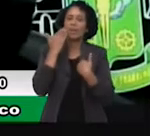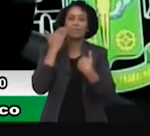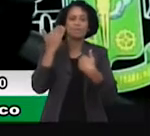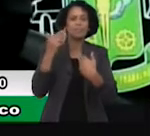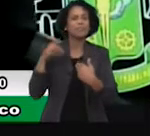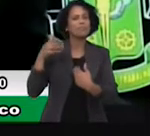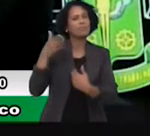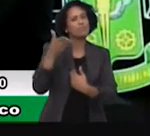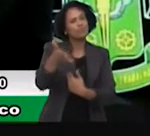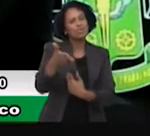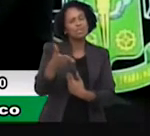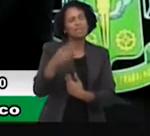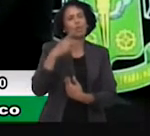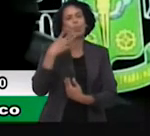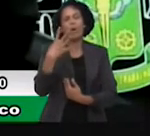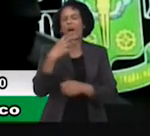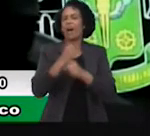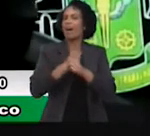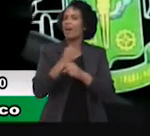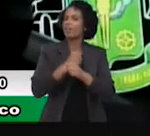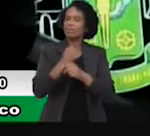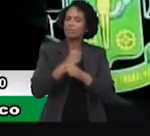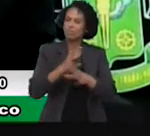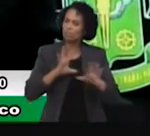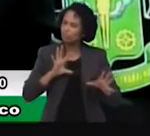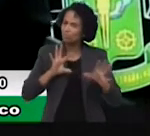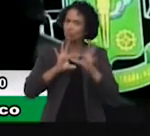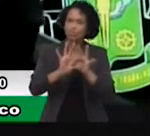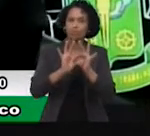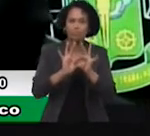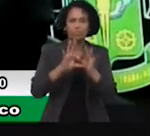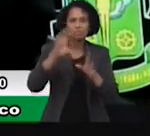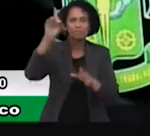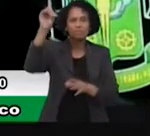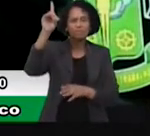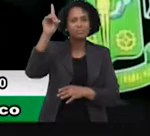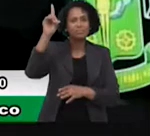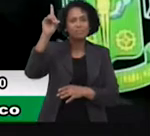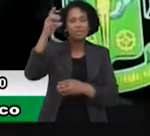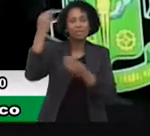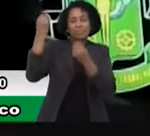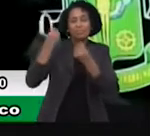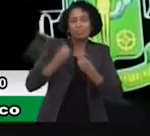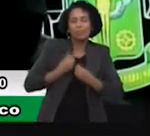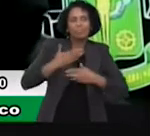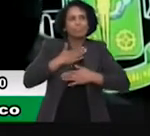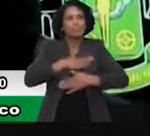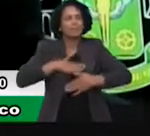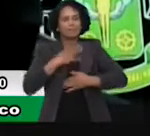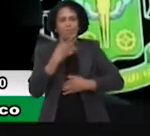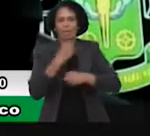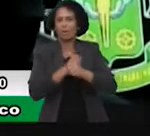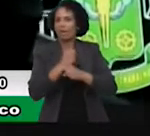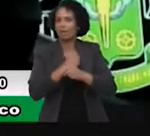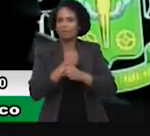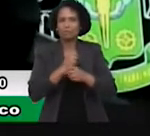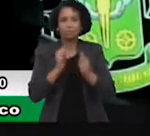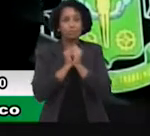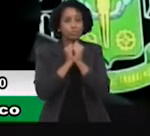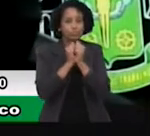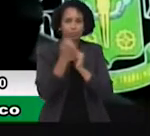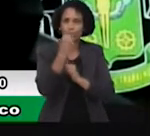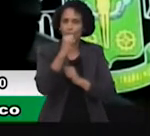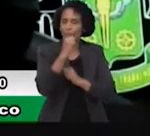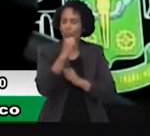compartilhar esses 4 anos ao lado de Vossa Excelência, e Deus me deu a honra de continuar mais 4 anos. Então, vamos ficar 8 anos juntos